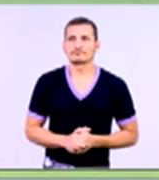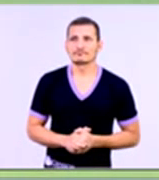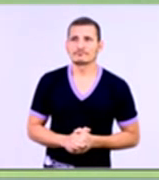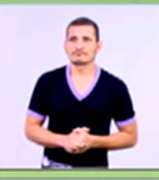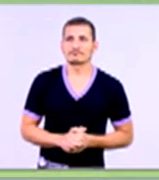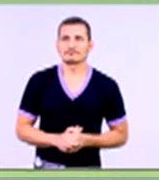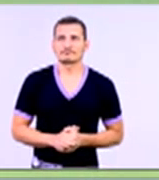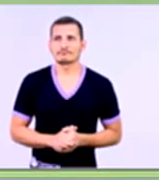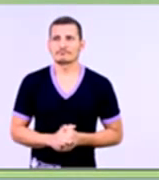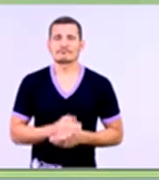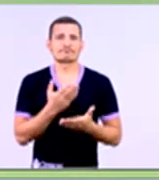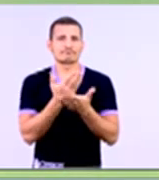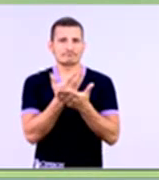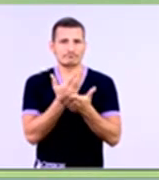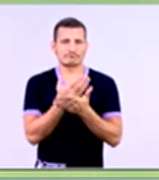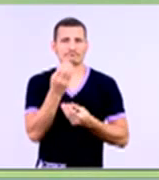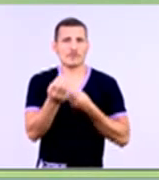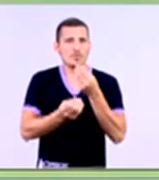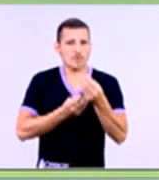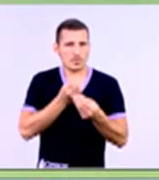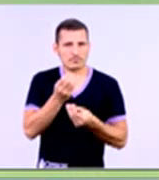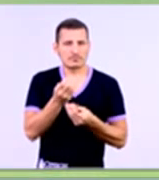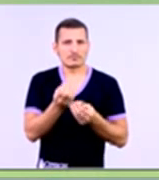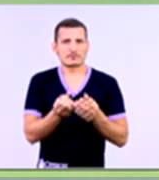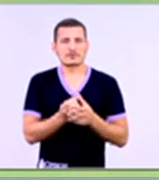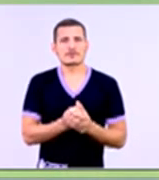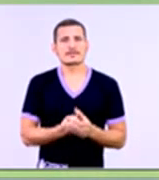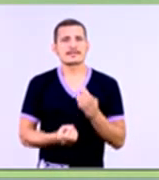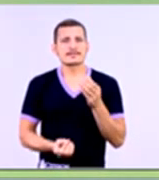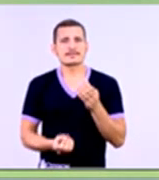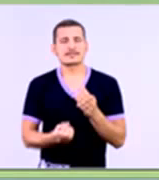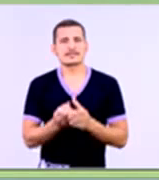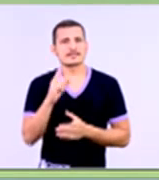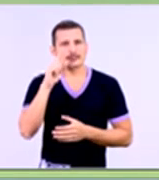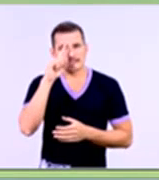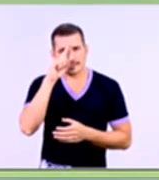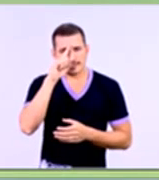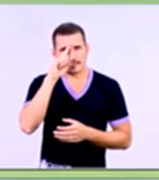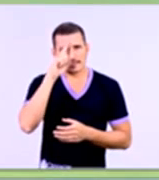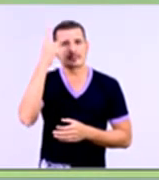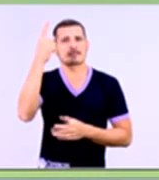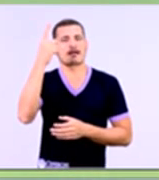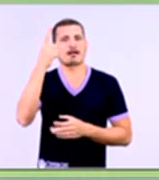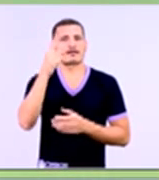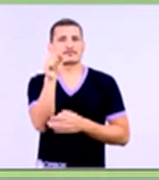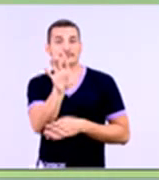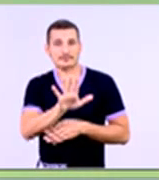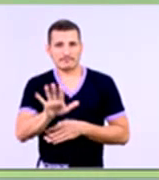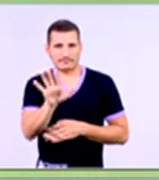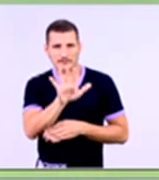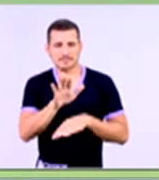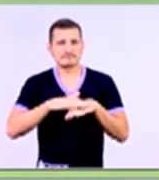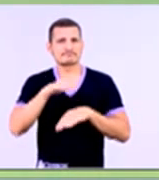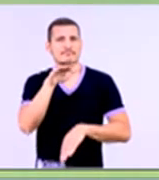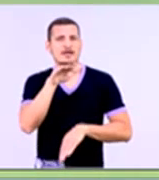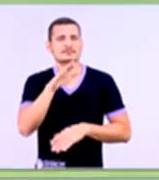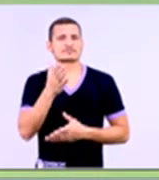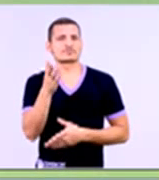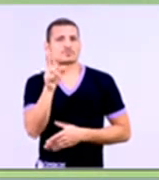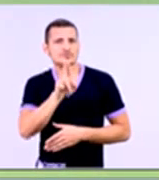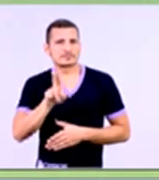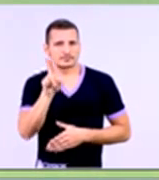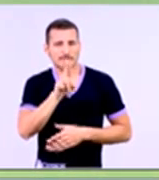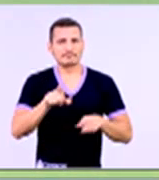Estudaremos como criar interfaces mais utilizáveis e amigáveis. Também veremos